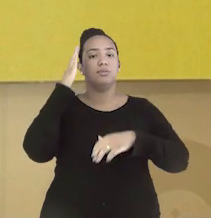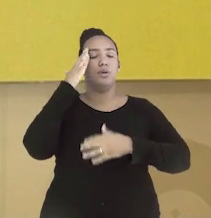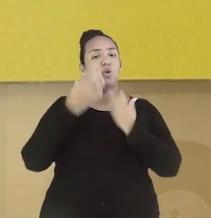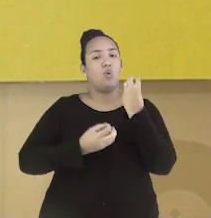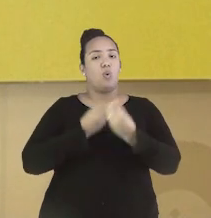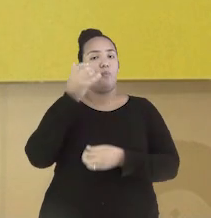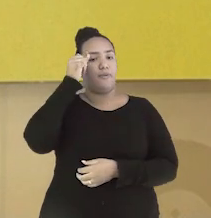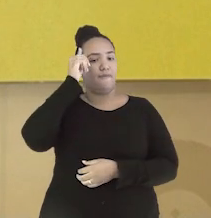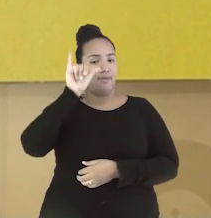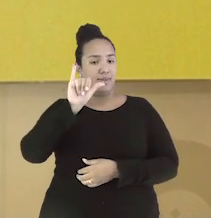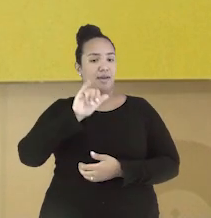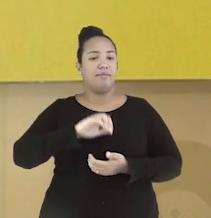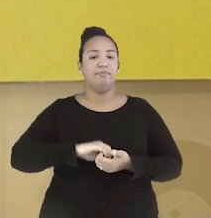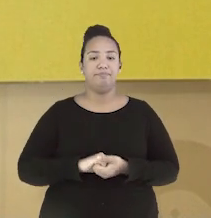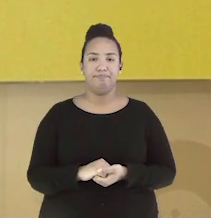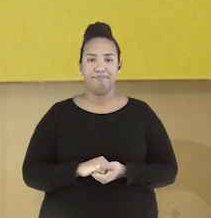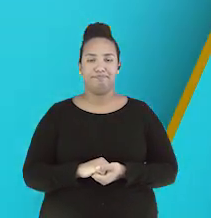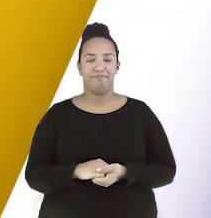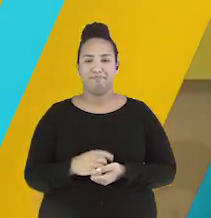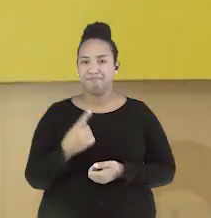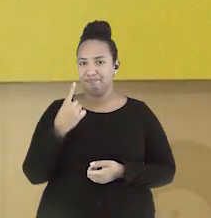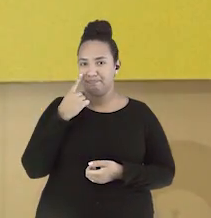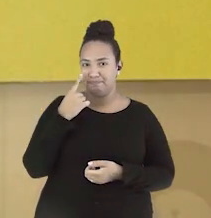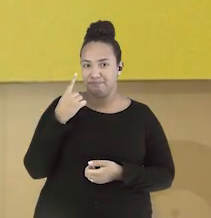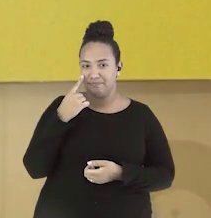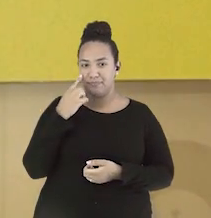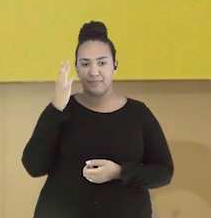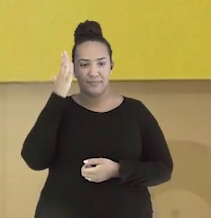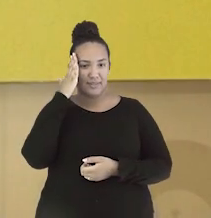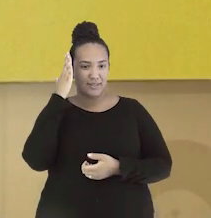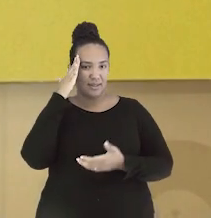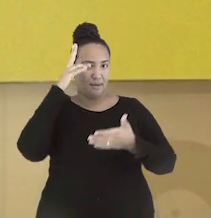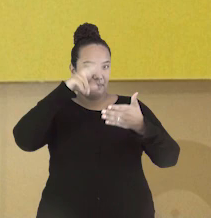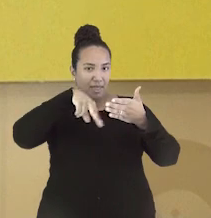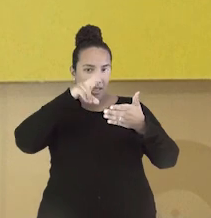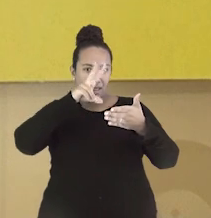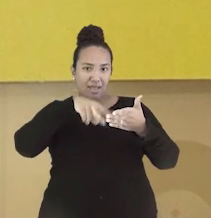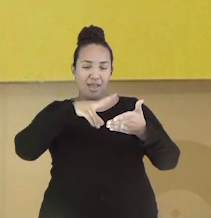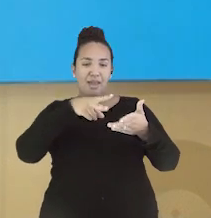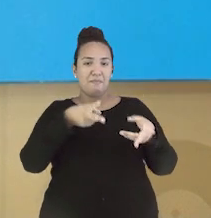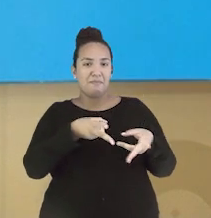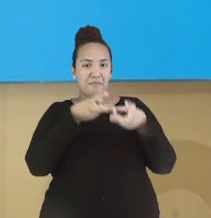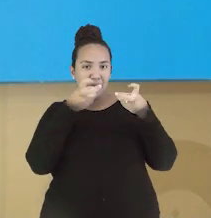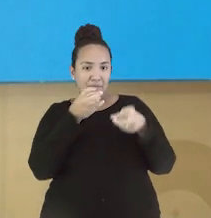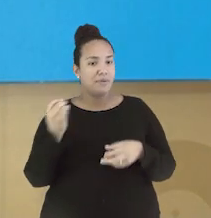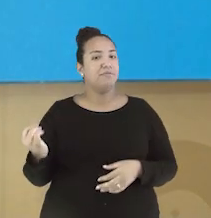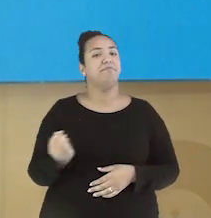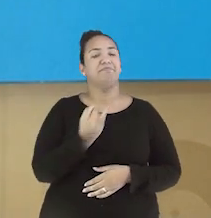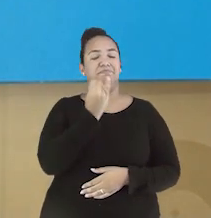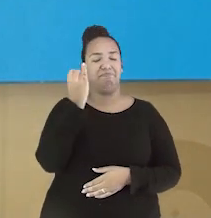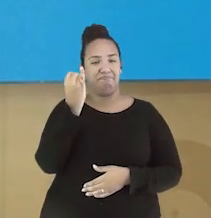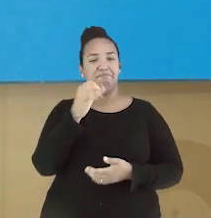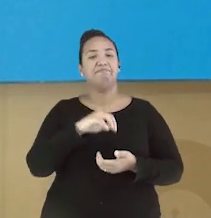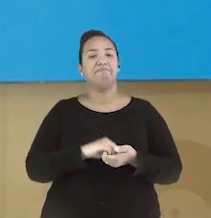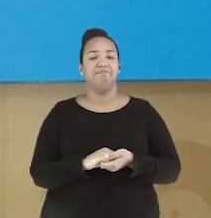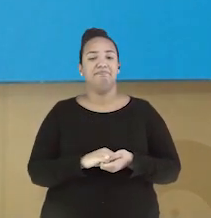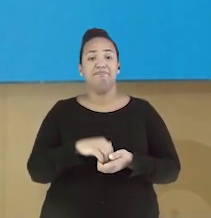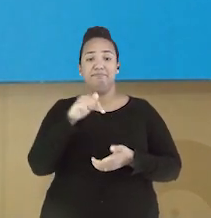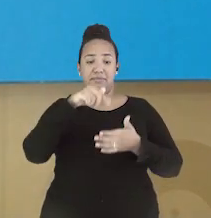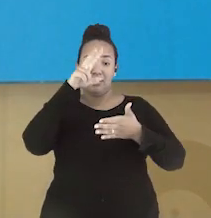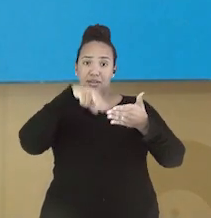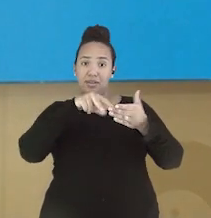se prevenir e o que devem fazer. Viu como saber ler um infográfico é importante?